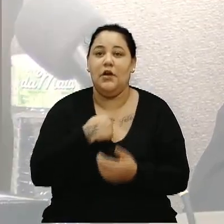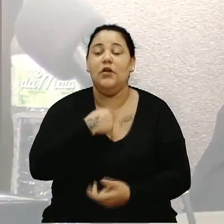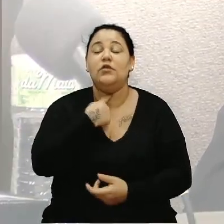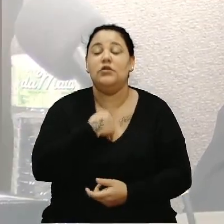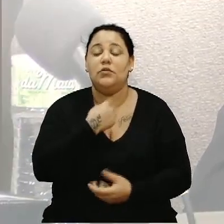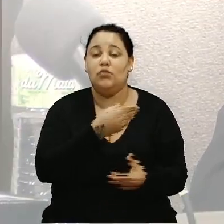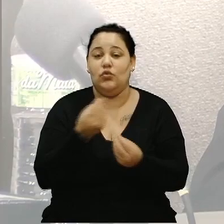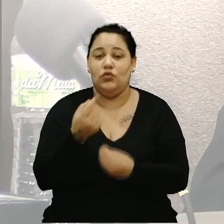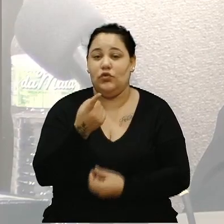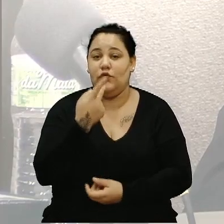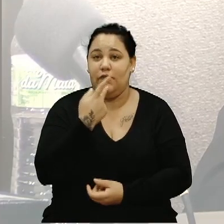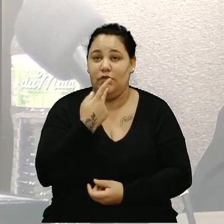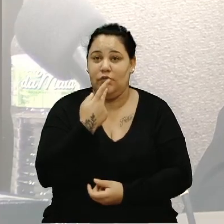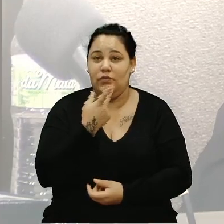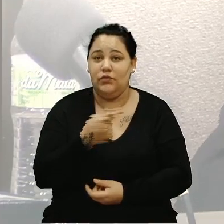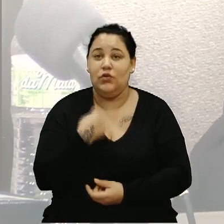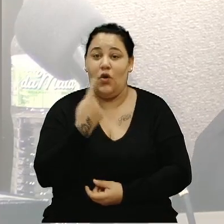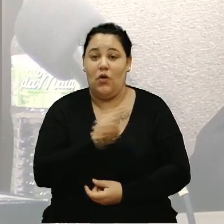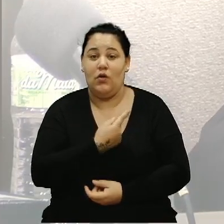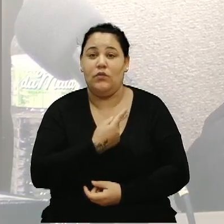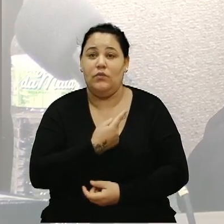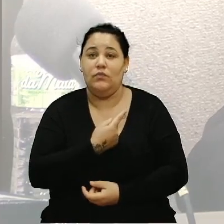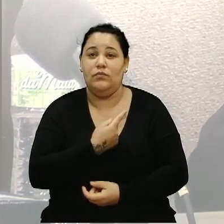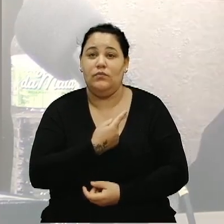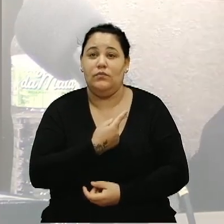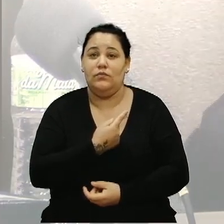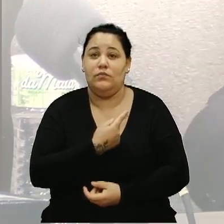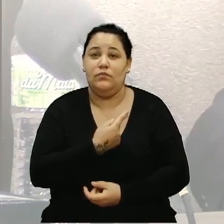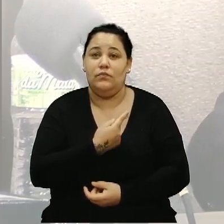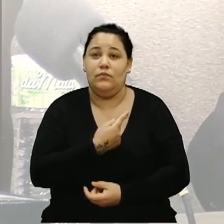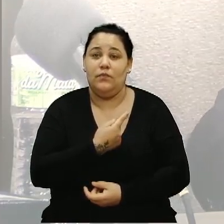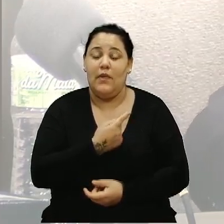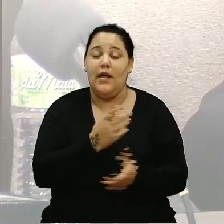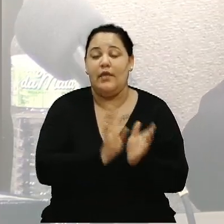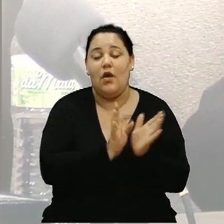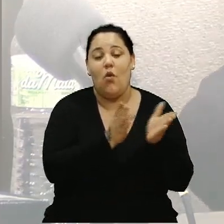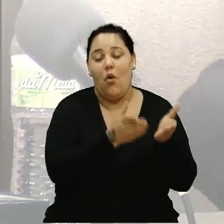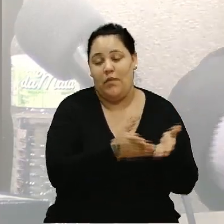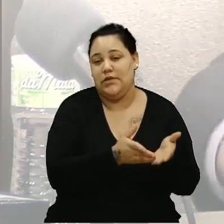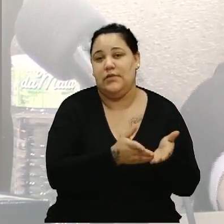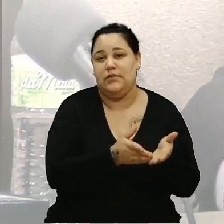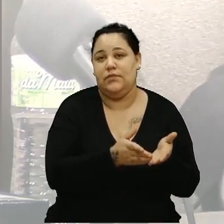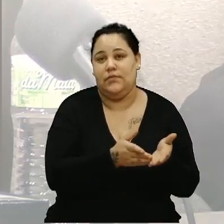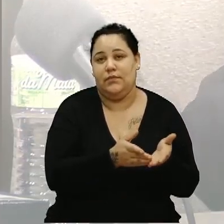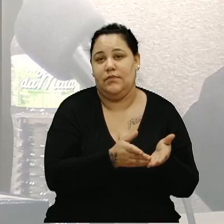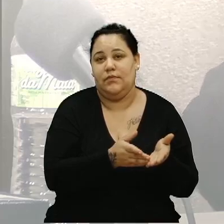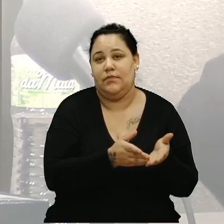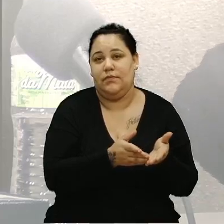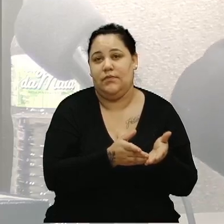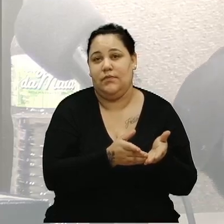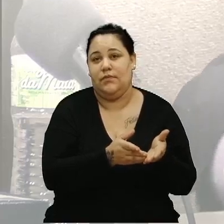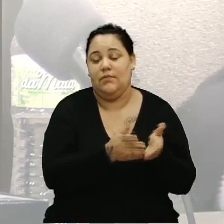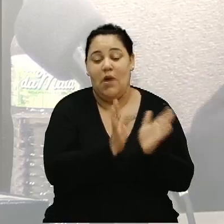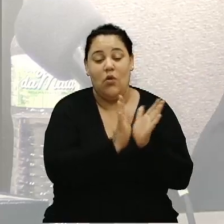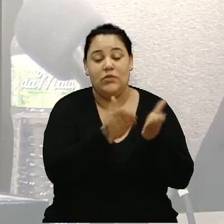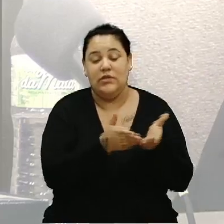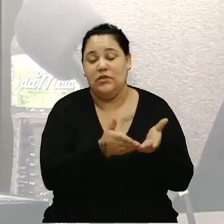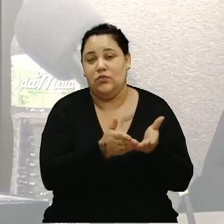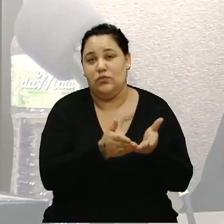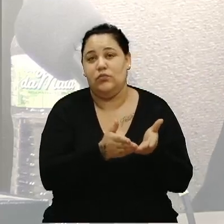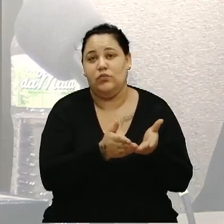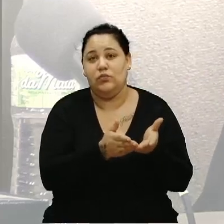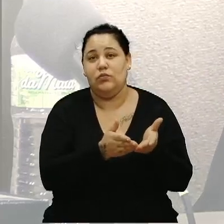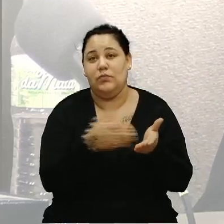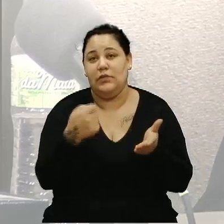falou aí, de a gente, além de frente, além de comissão, além de uma frente parlamentar ou além de uma comissão,